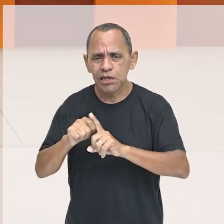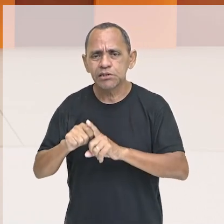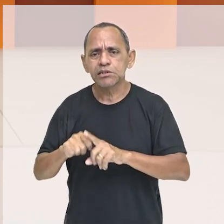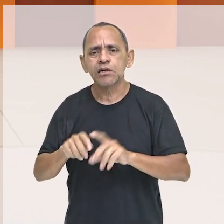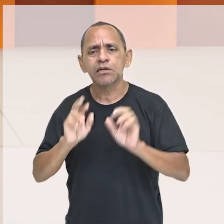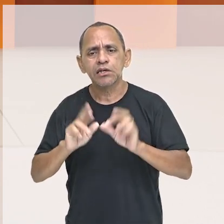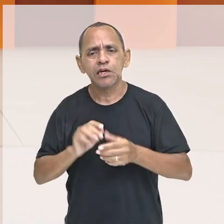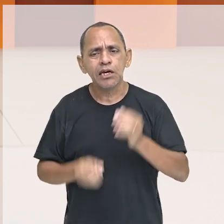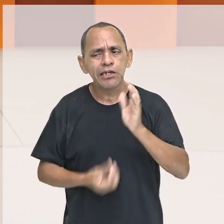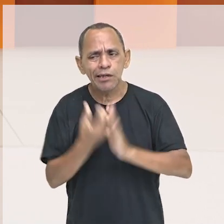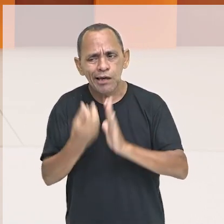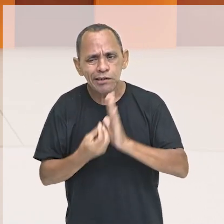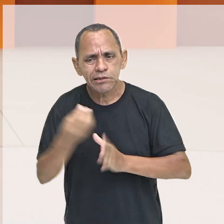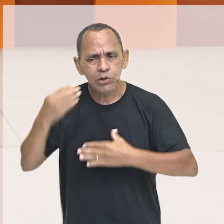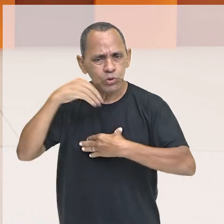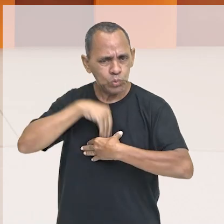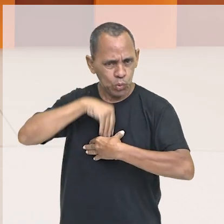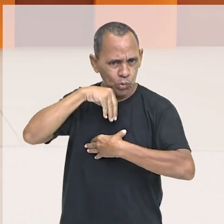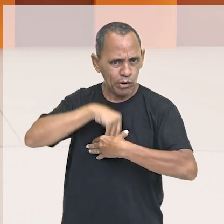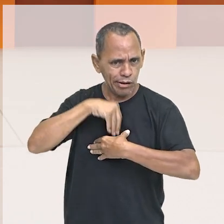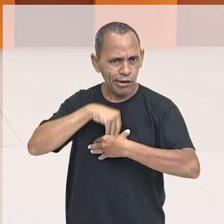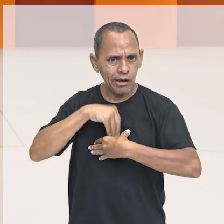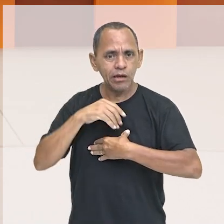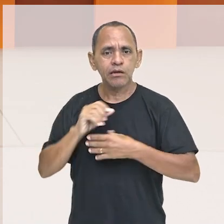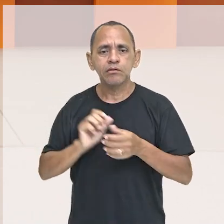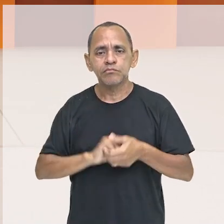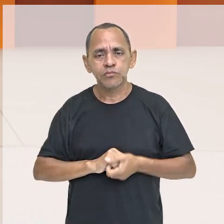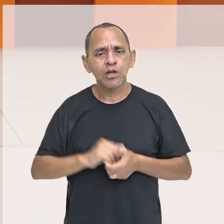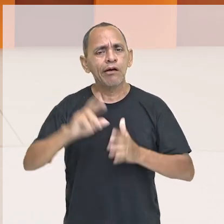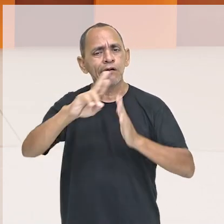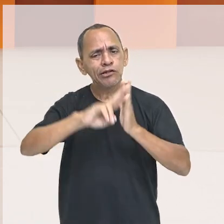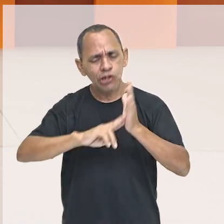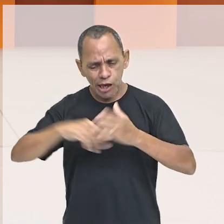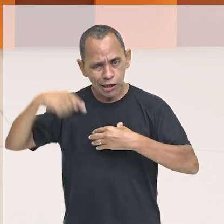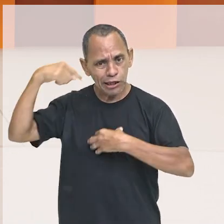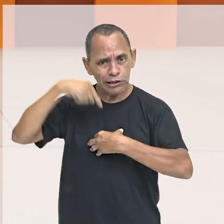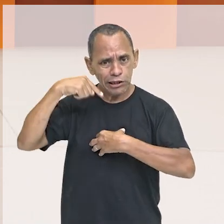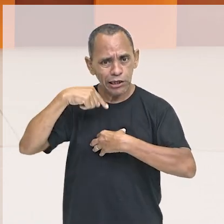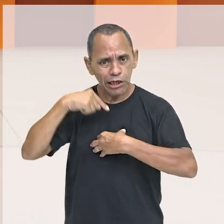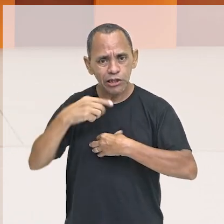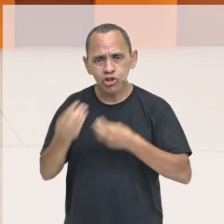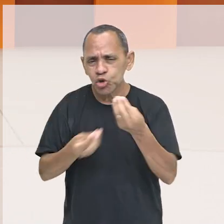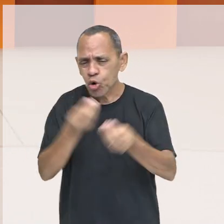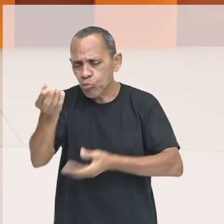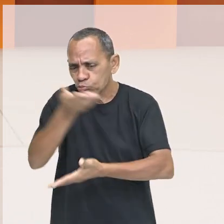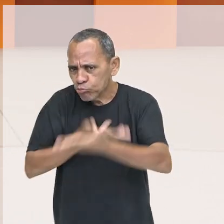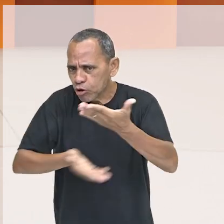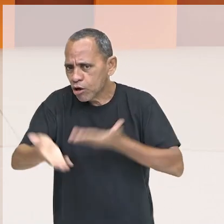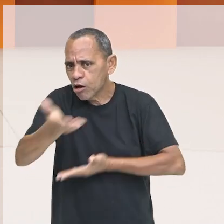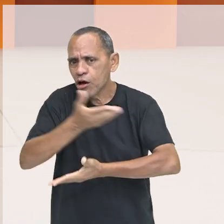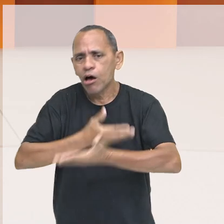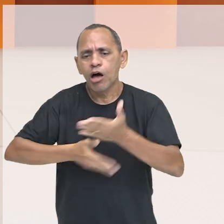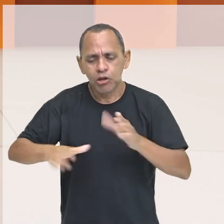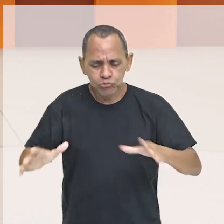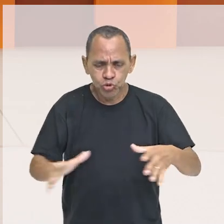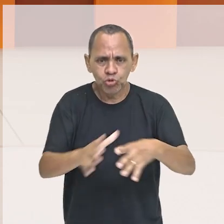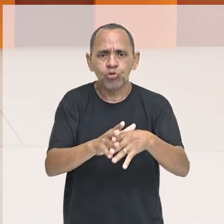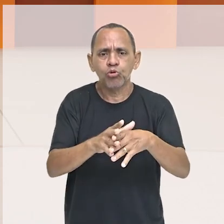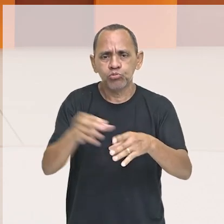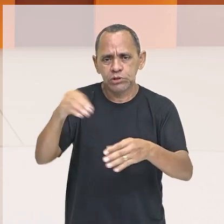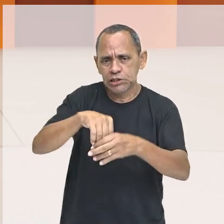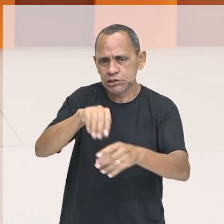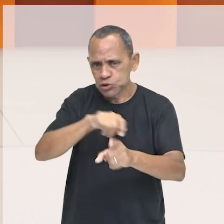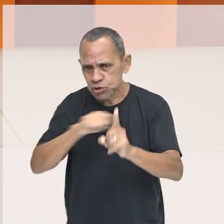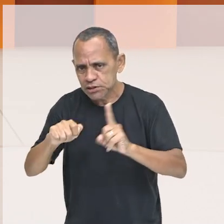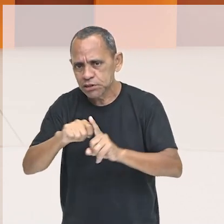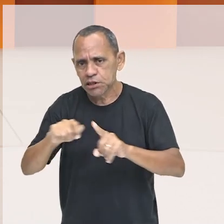normas, das regras, da convivência num determinado grupo, na sociedade, que é um grupo maior. Então,